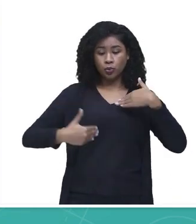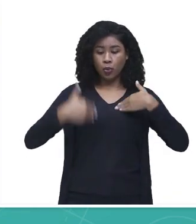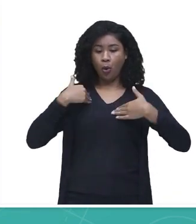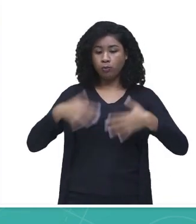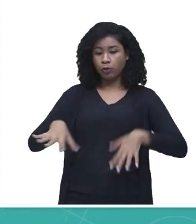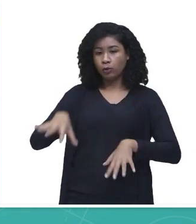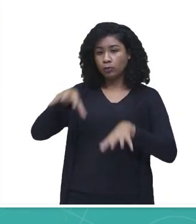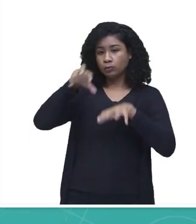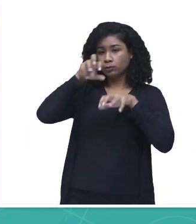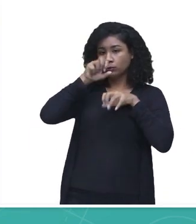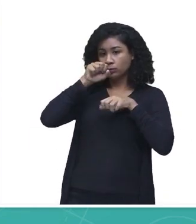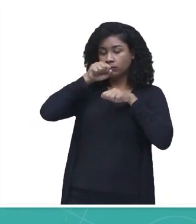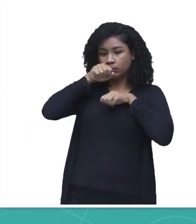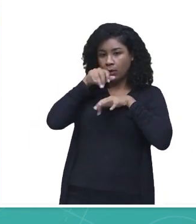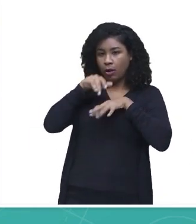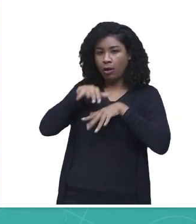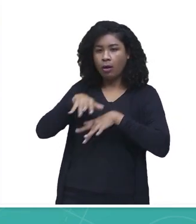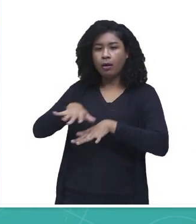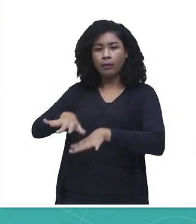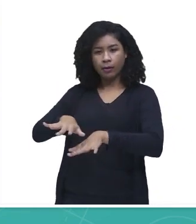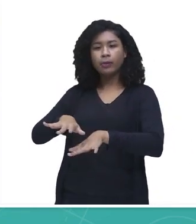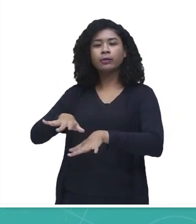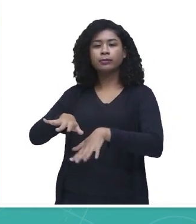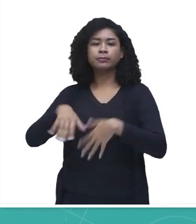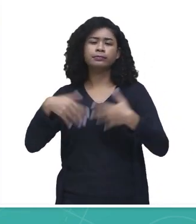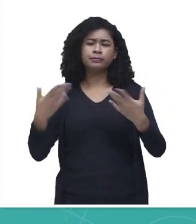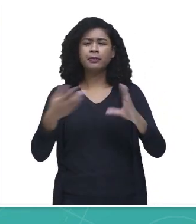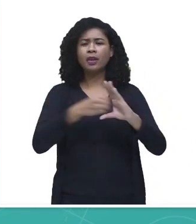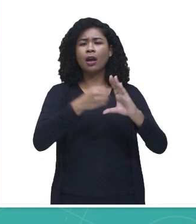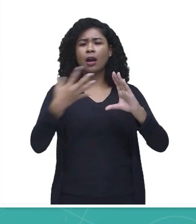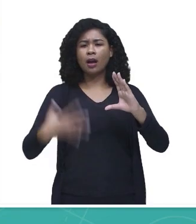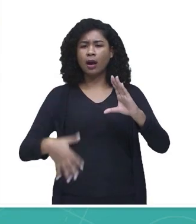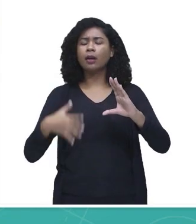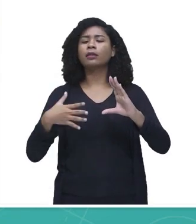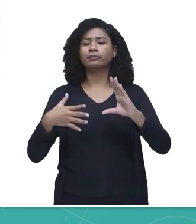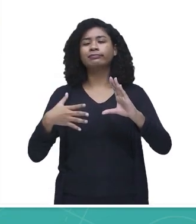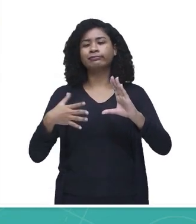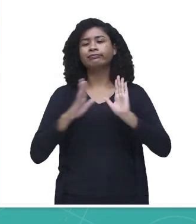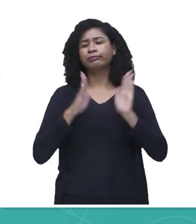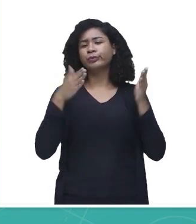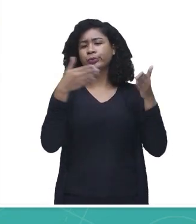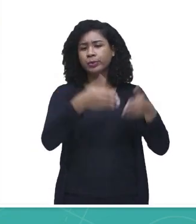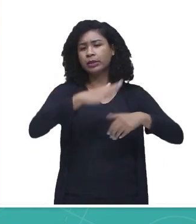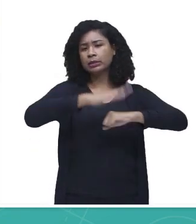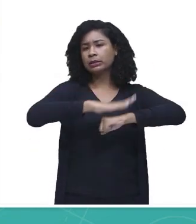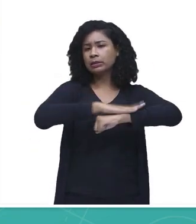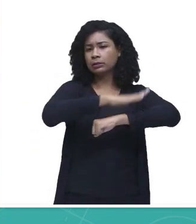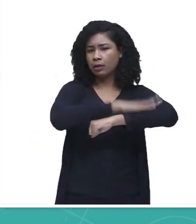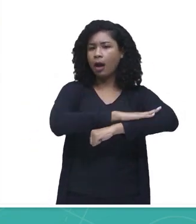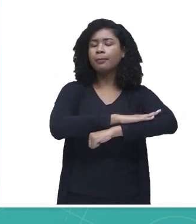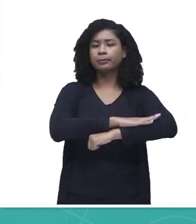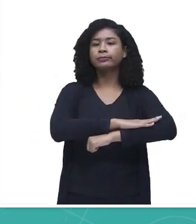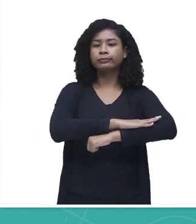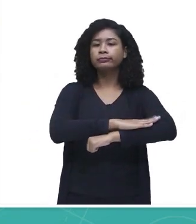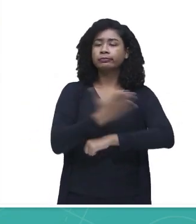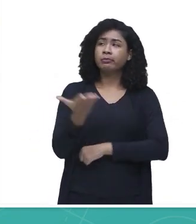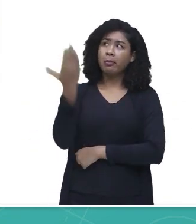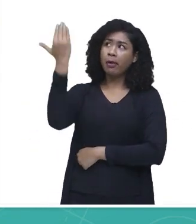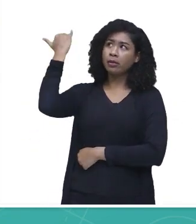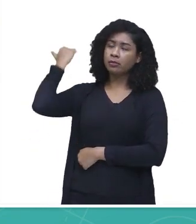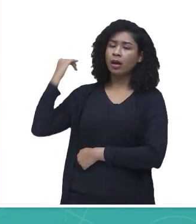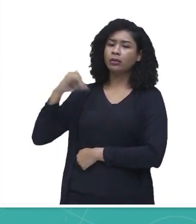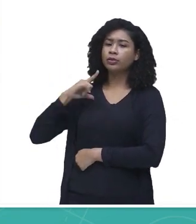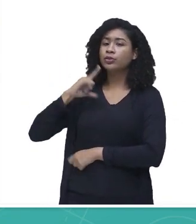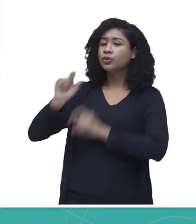pela pele também, tá bom? Então isso é um resquício evolutivo, né? Porque no início da vida dos sapos, eles vivem na